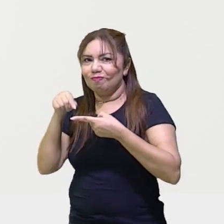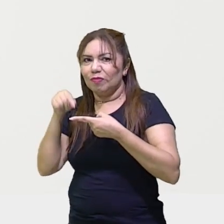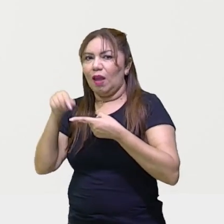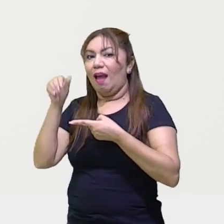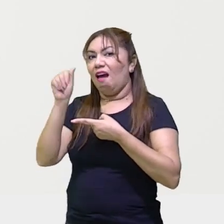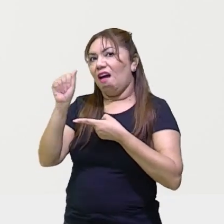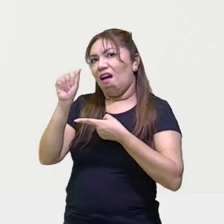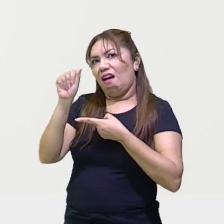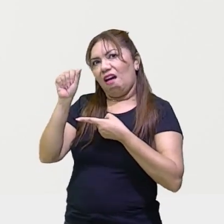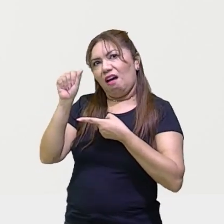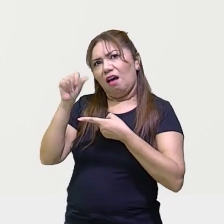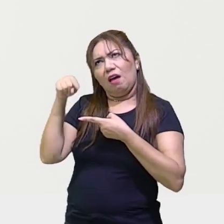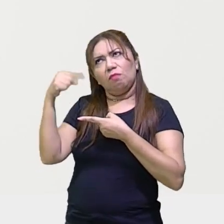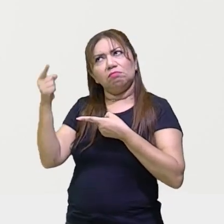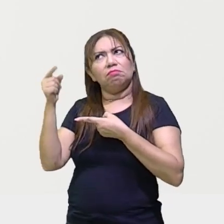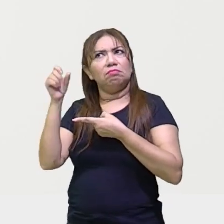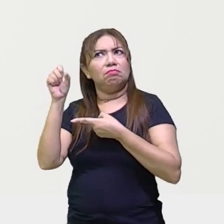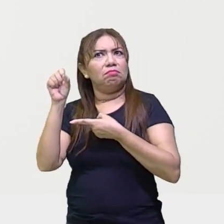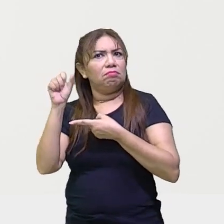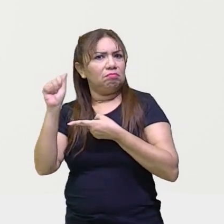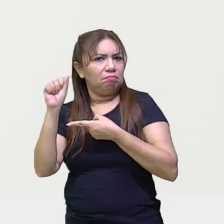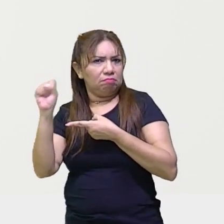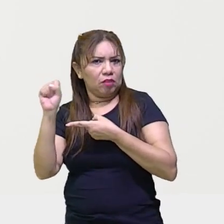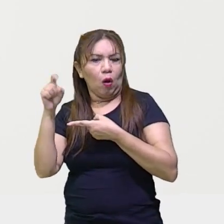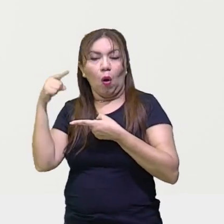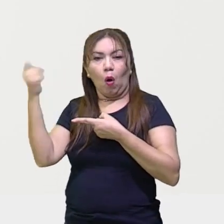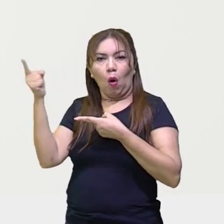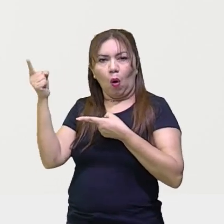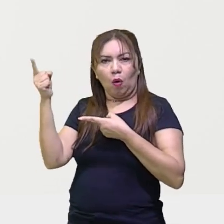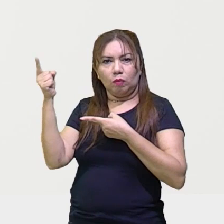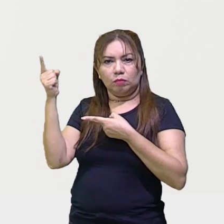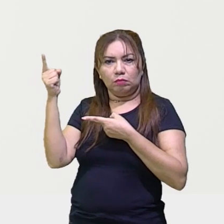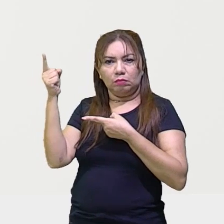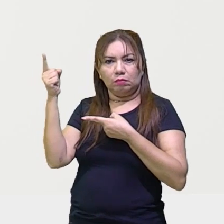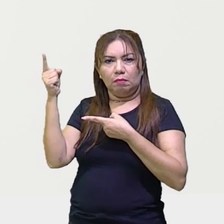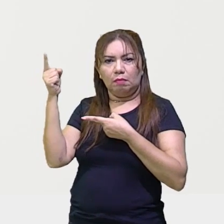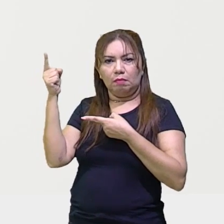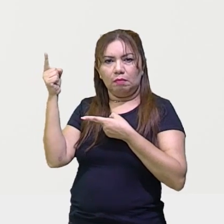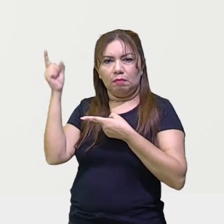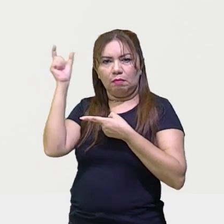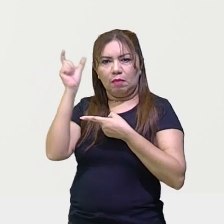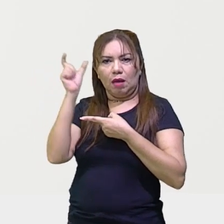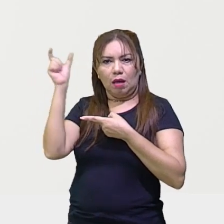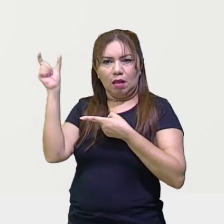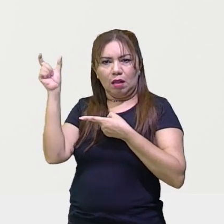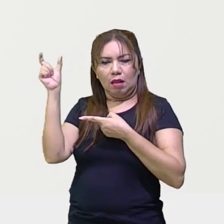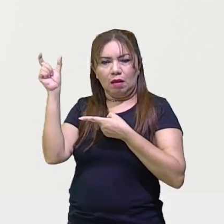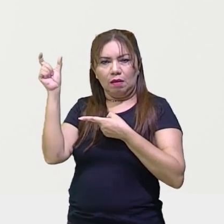As, Paraná, babás.